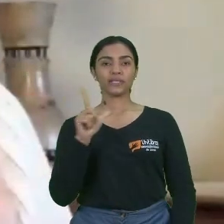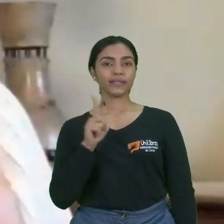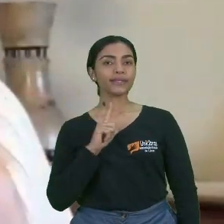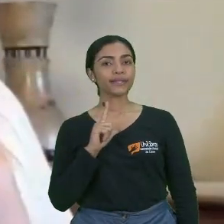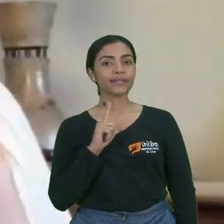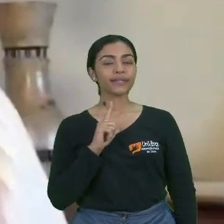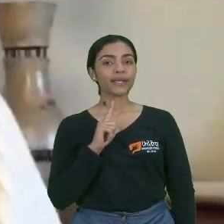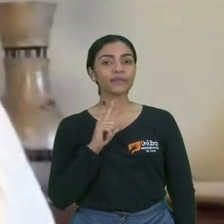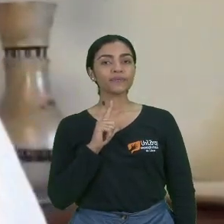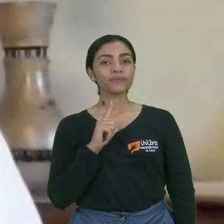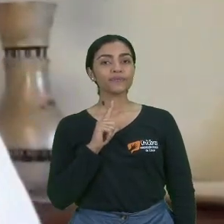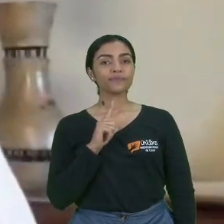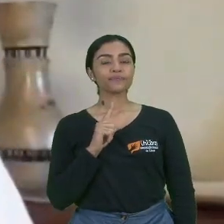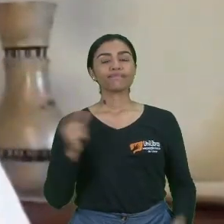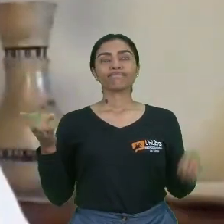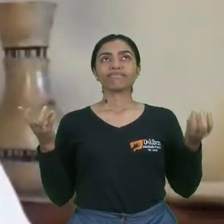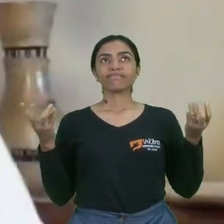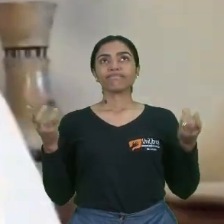novos